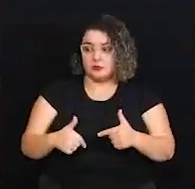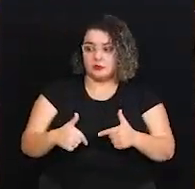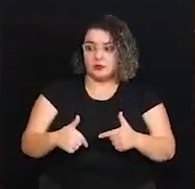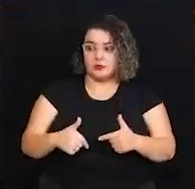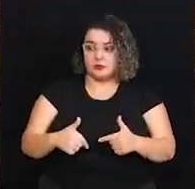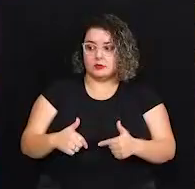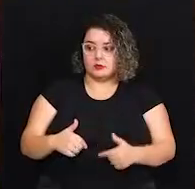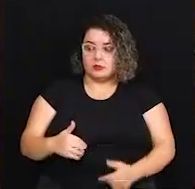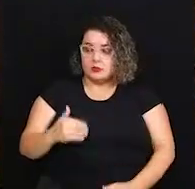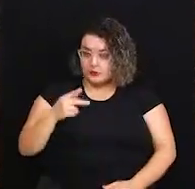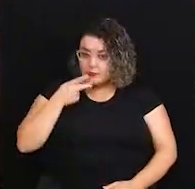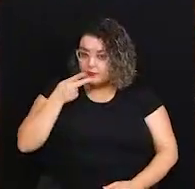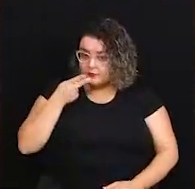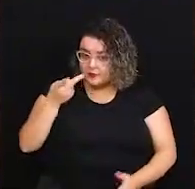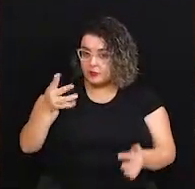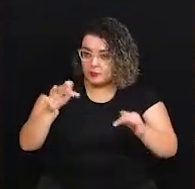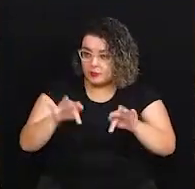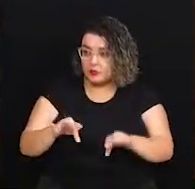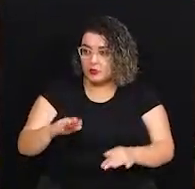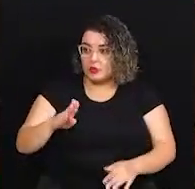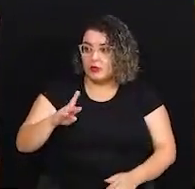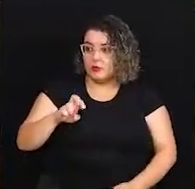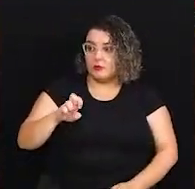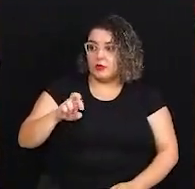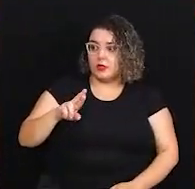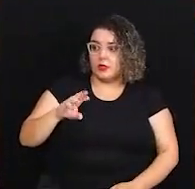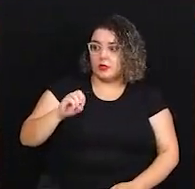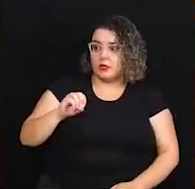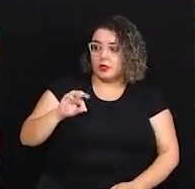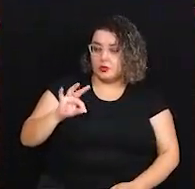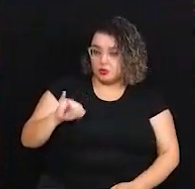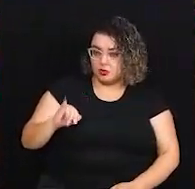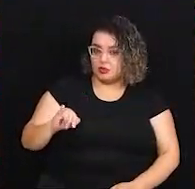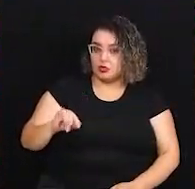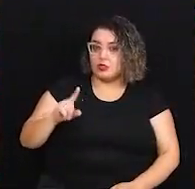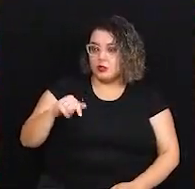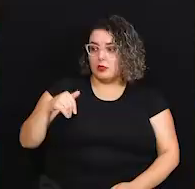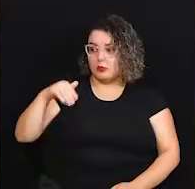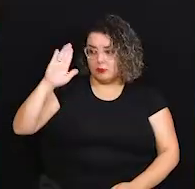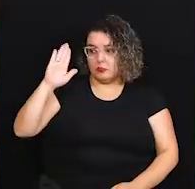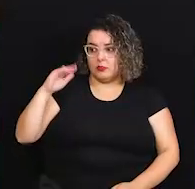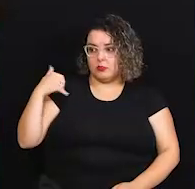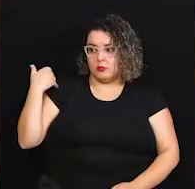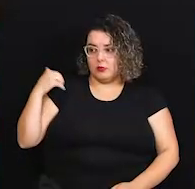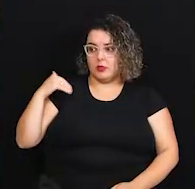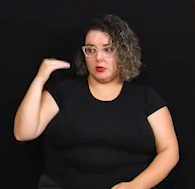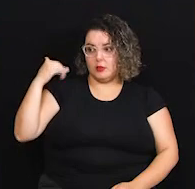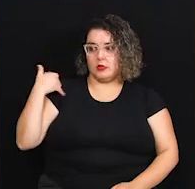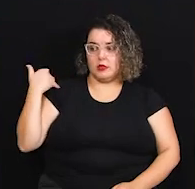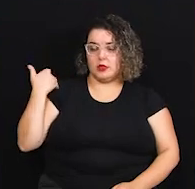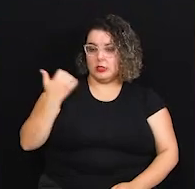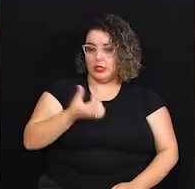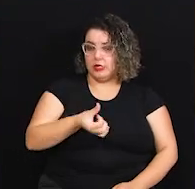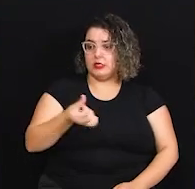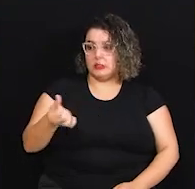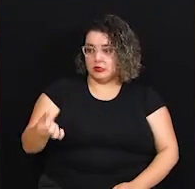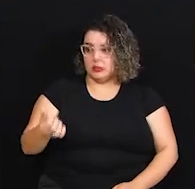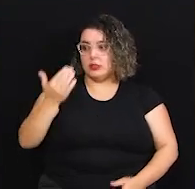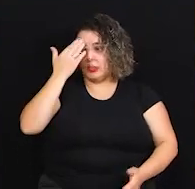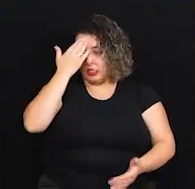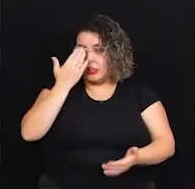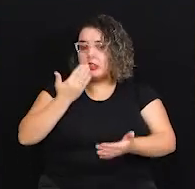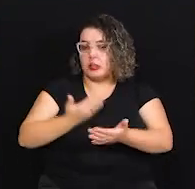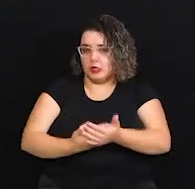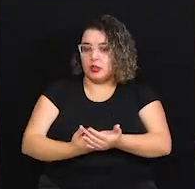como mensagem final a do seu Berote, que é o mais velho da equipe. Aos 66 anos, ele